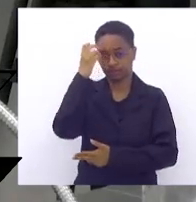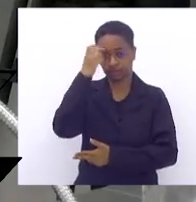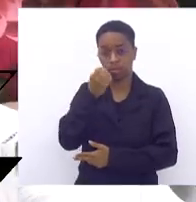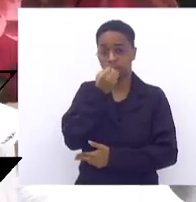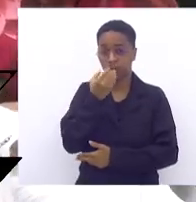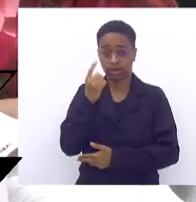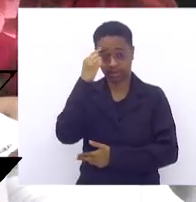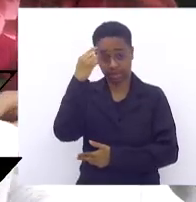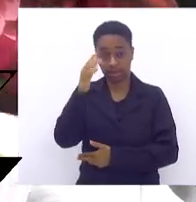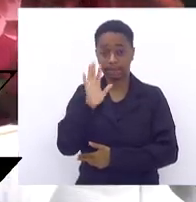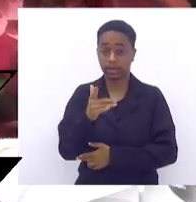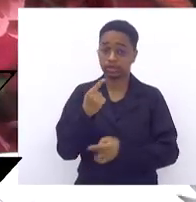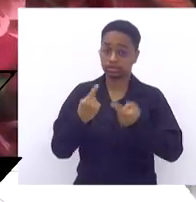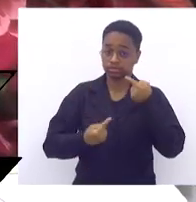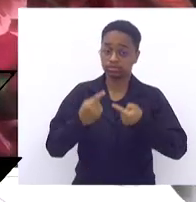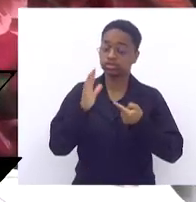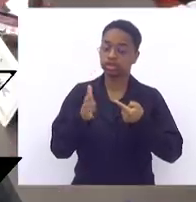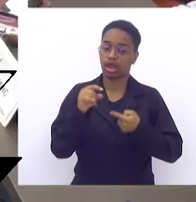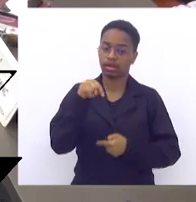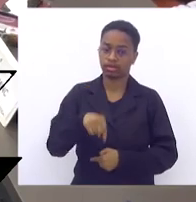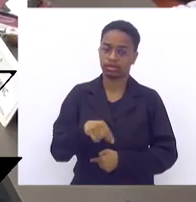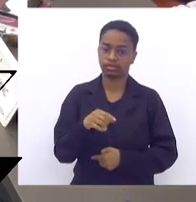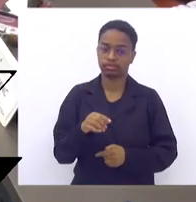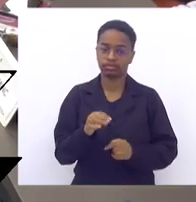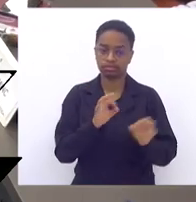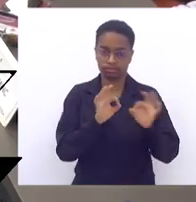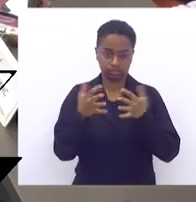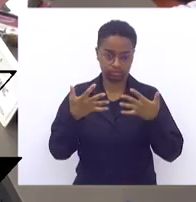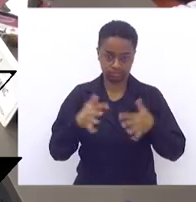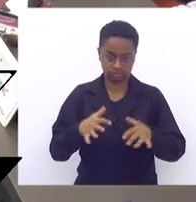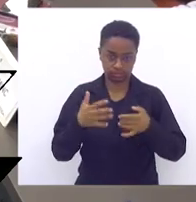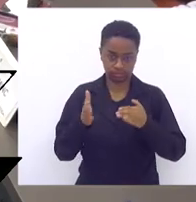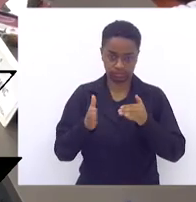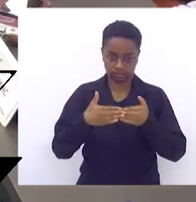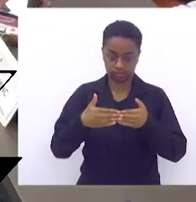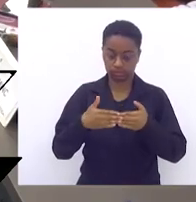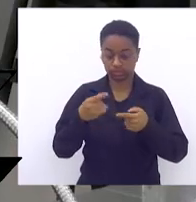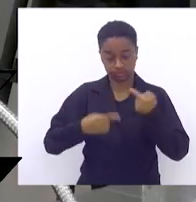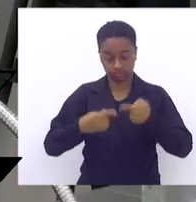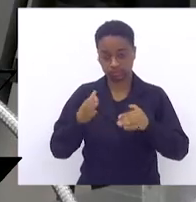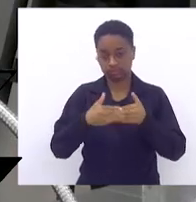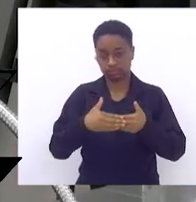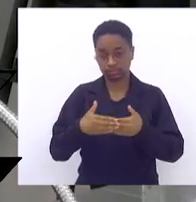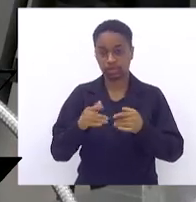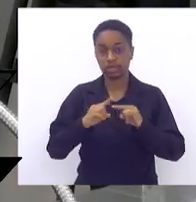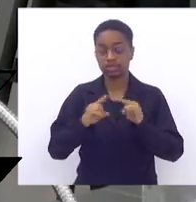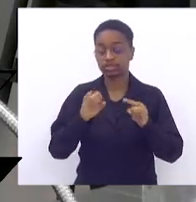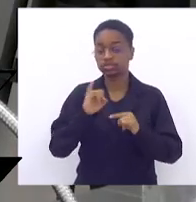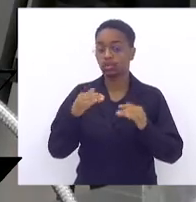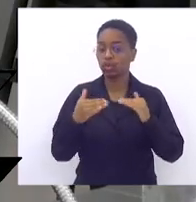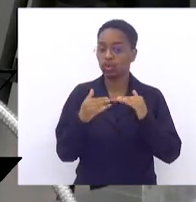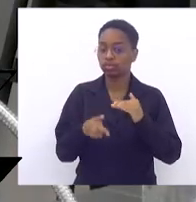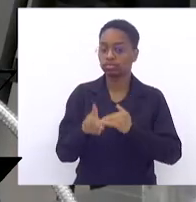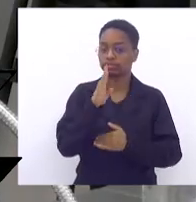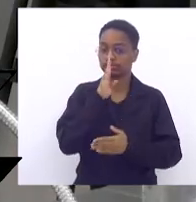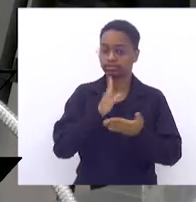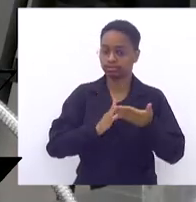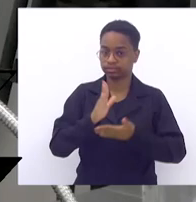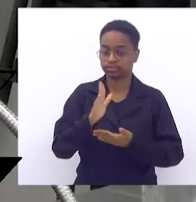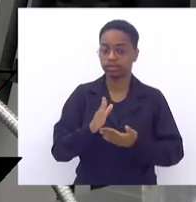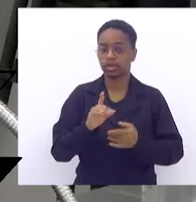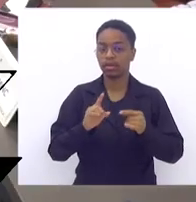dessa casa. Perfeito. Não havendo quem queira discutir, encerrada a discussão. Em votação, senhores que aprovam, permaneçam como estão. Aprovado, o projeto está prejudicado.